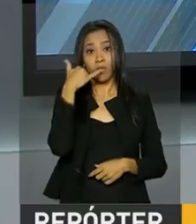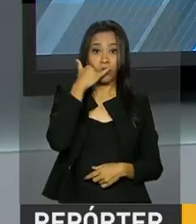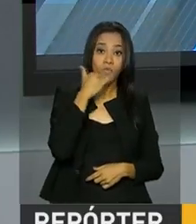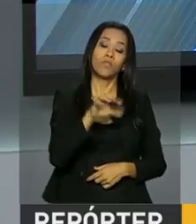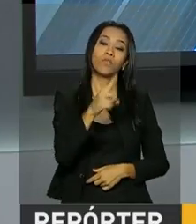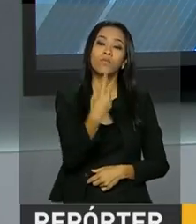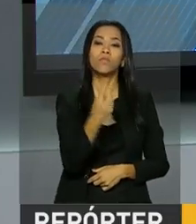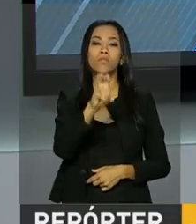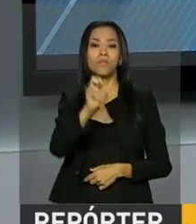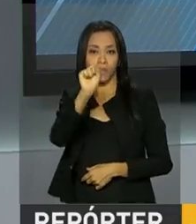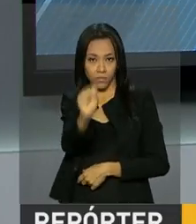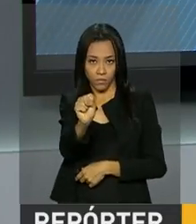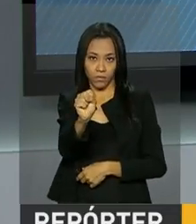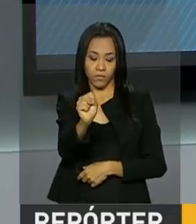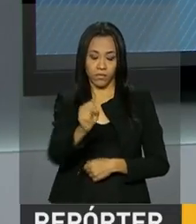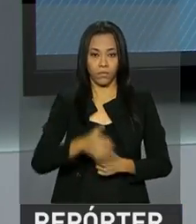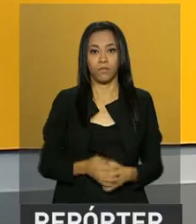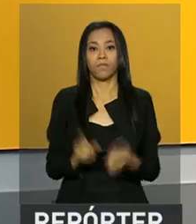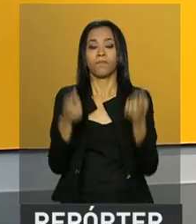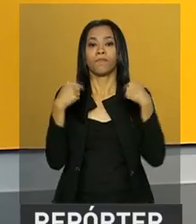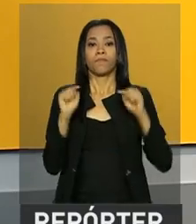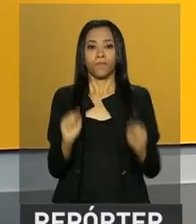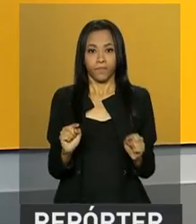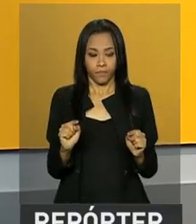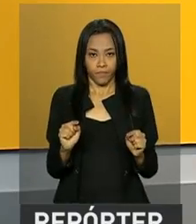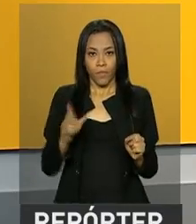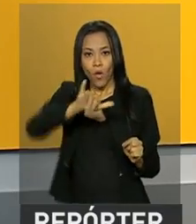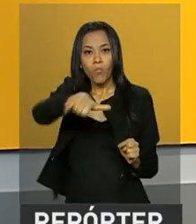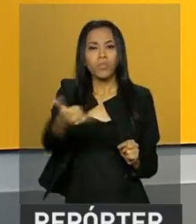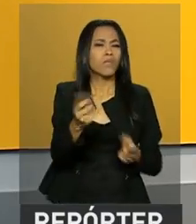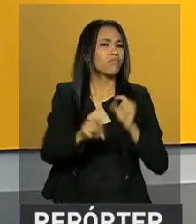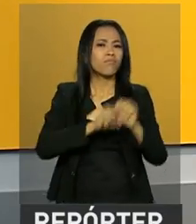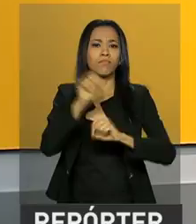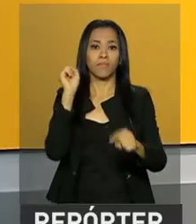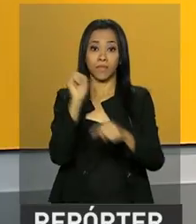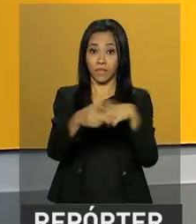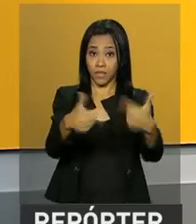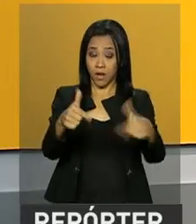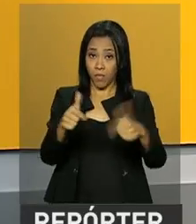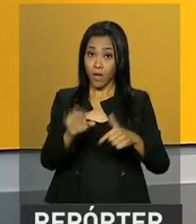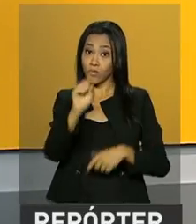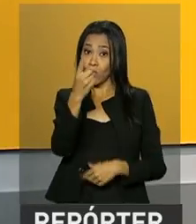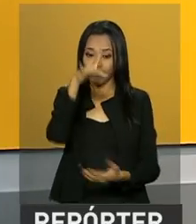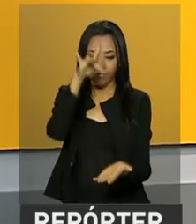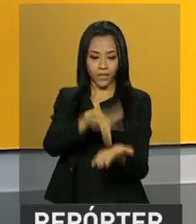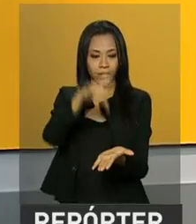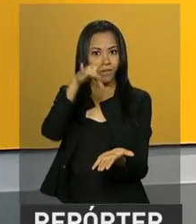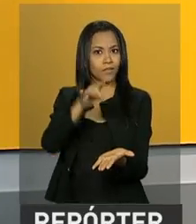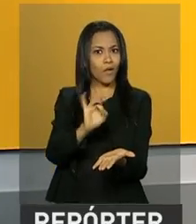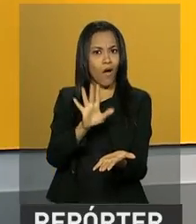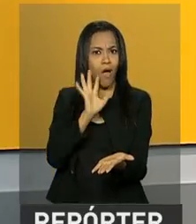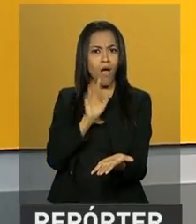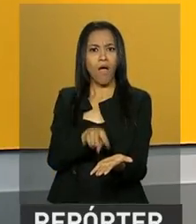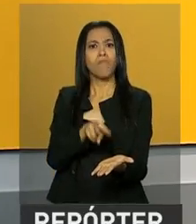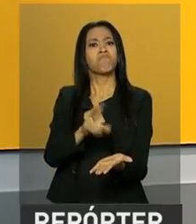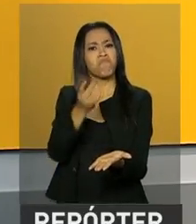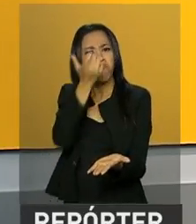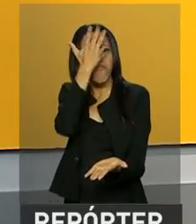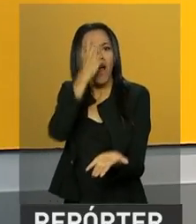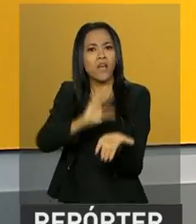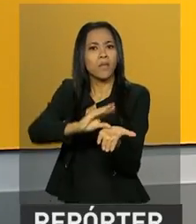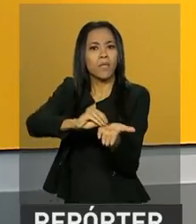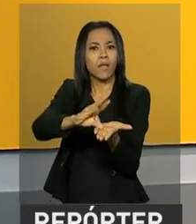telefone 15 8 e oportunidade de emprego em apenas um clique com o aplicativo cine